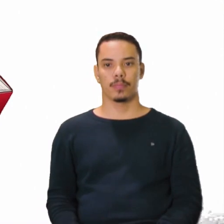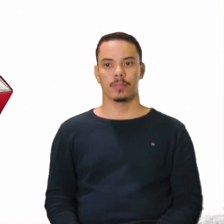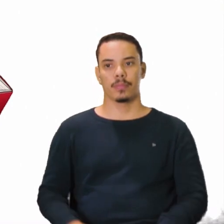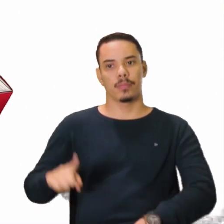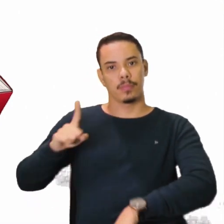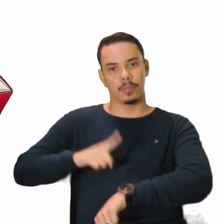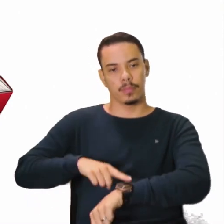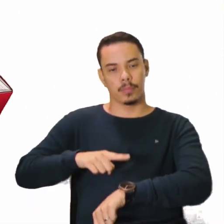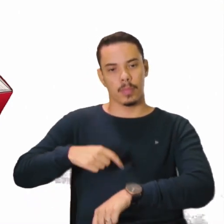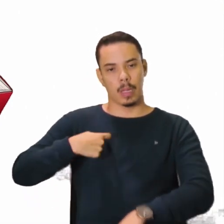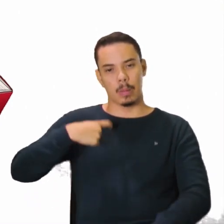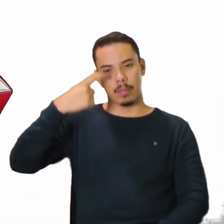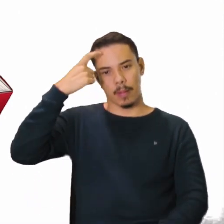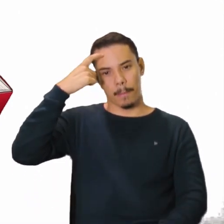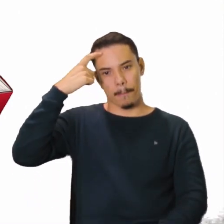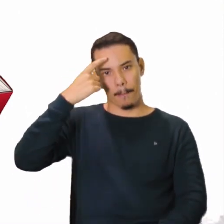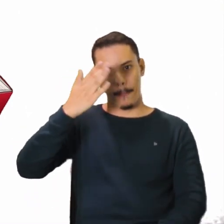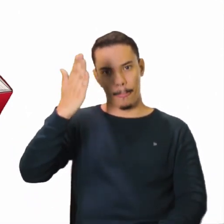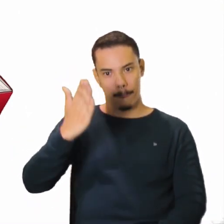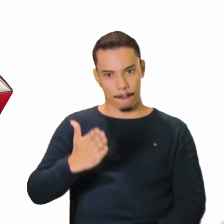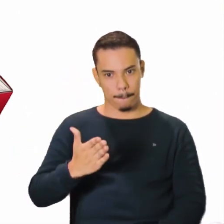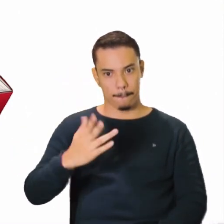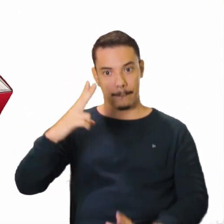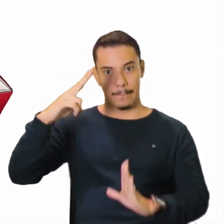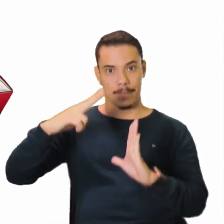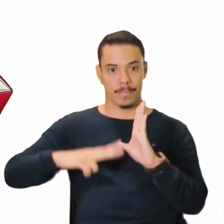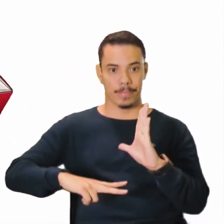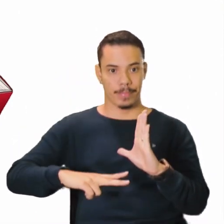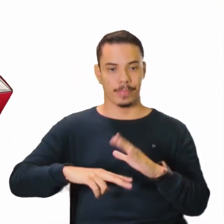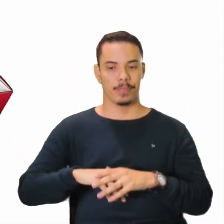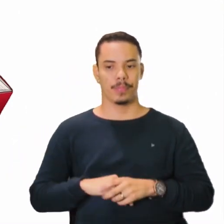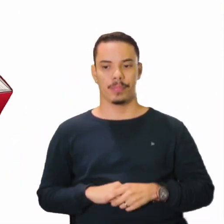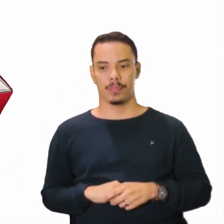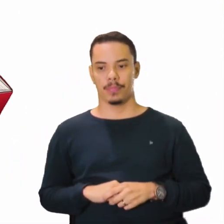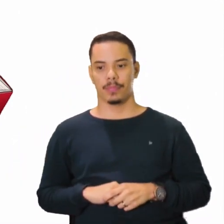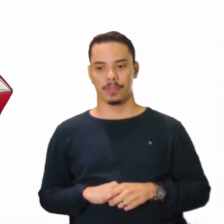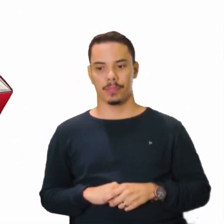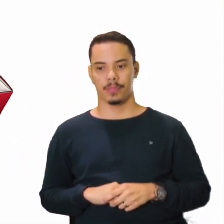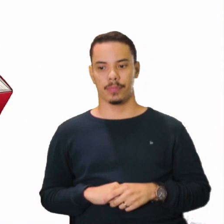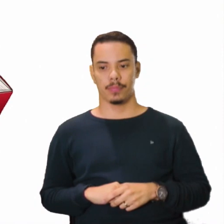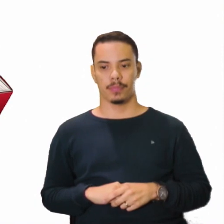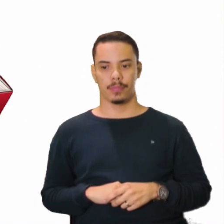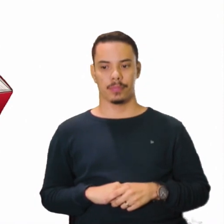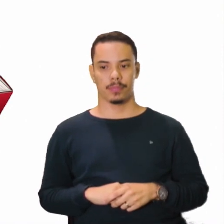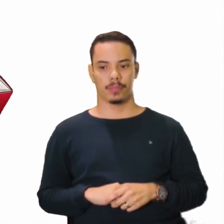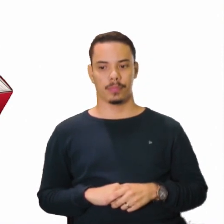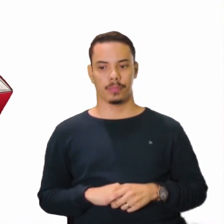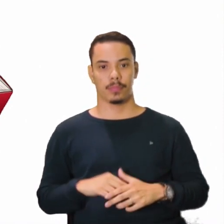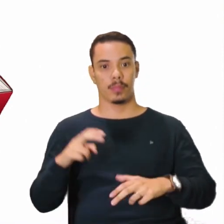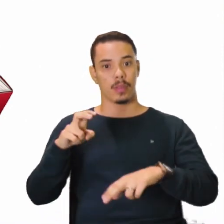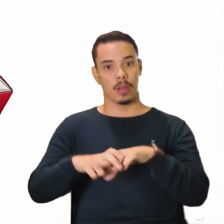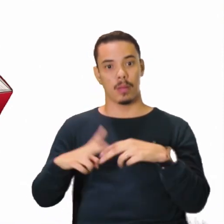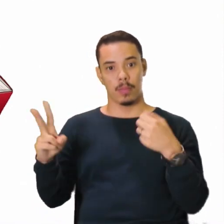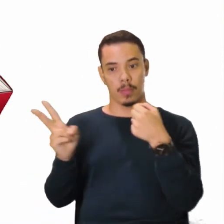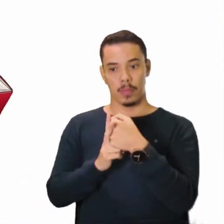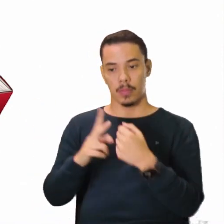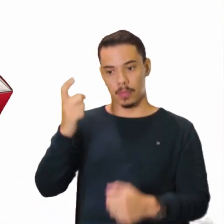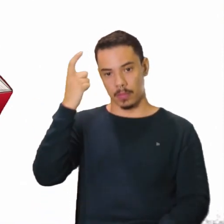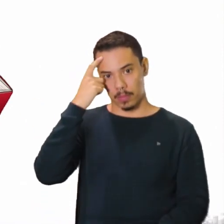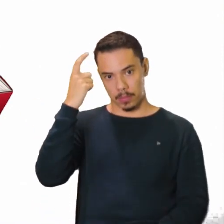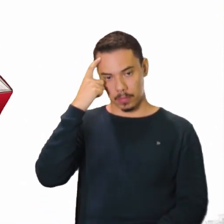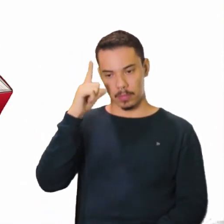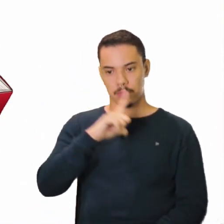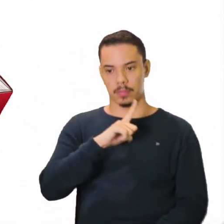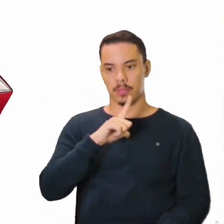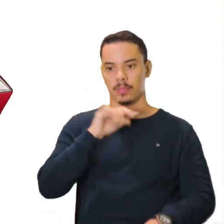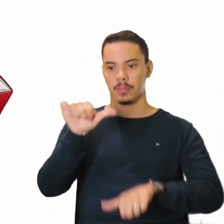momento, penso em você, leitor. Olha só, então o verbo aqui pensar está